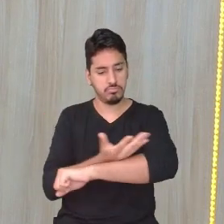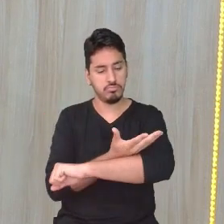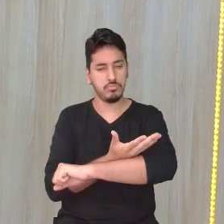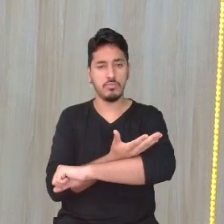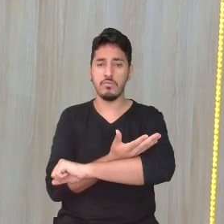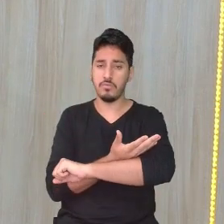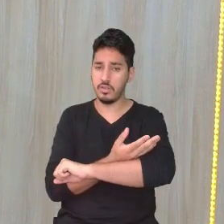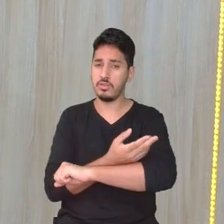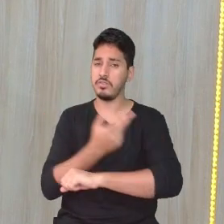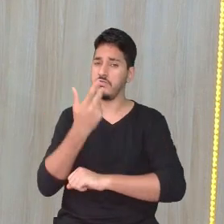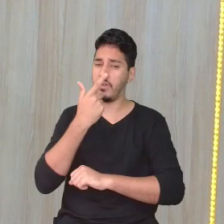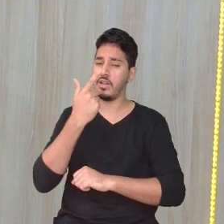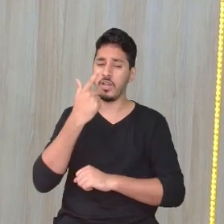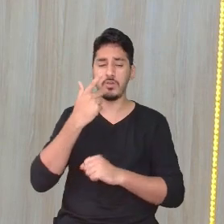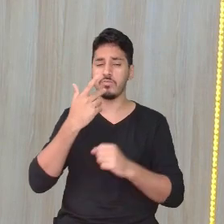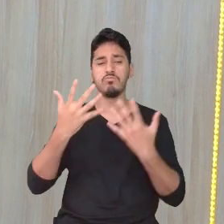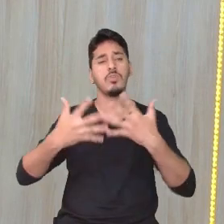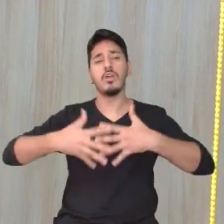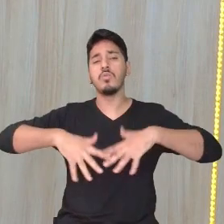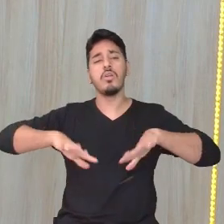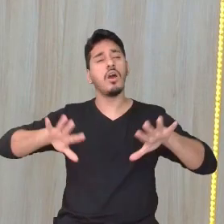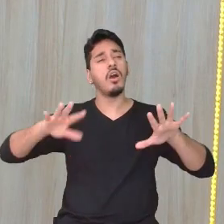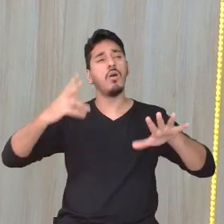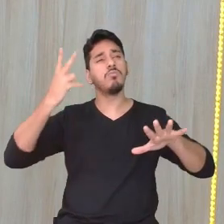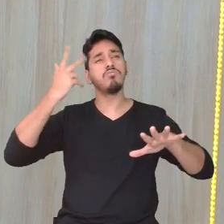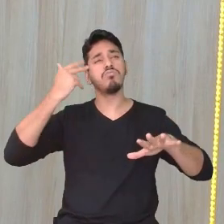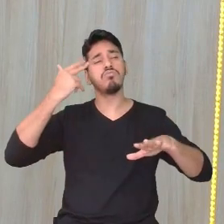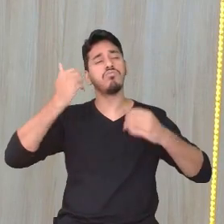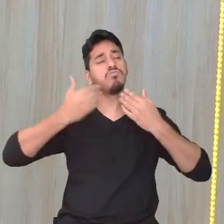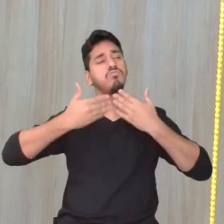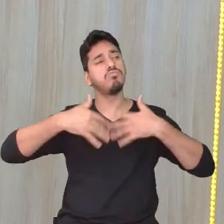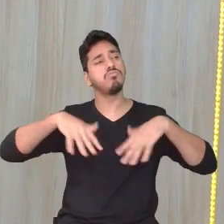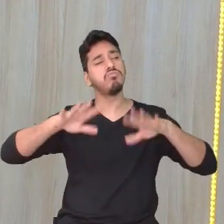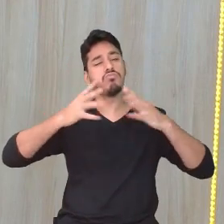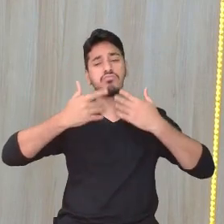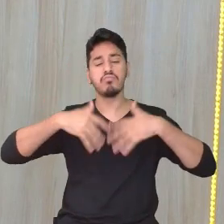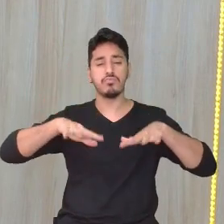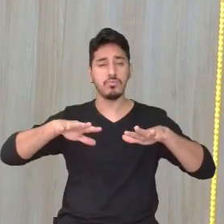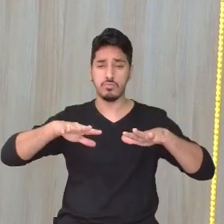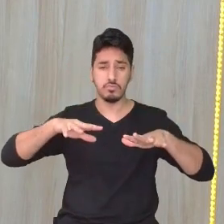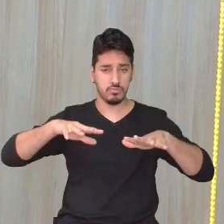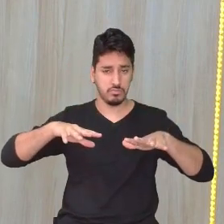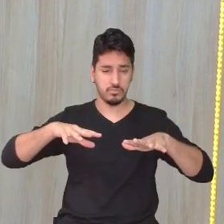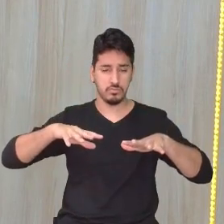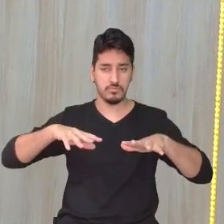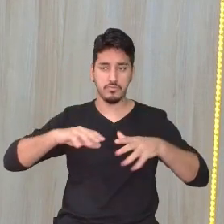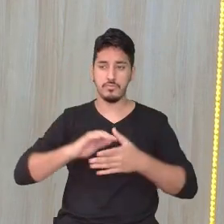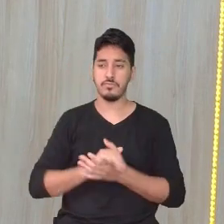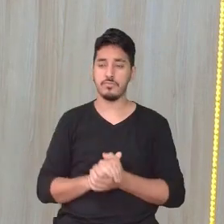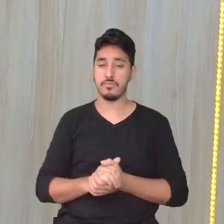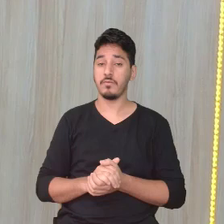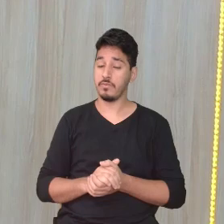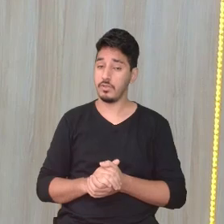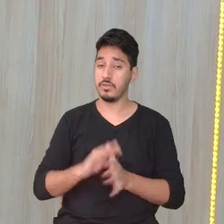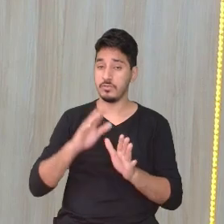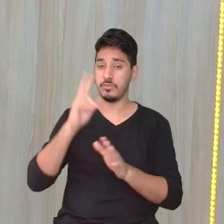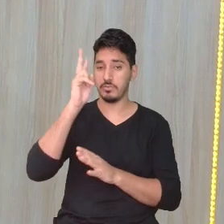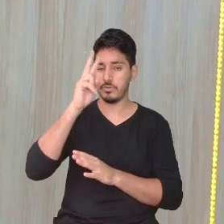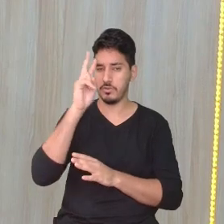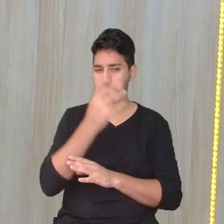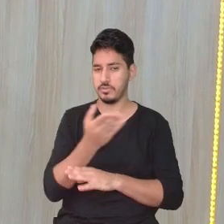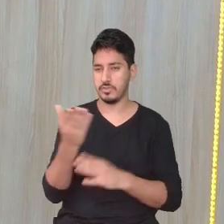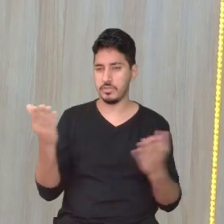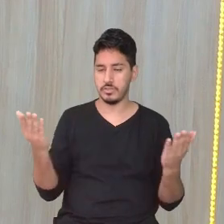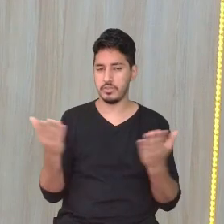algo que a gente tem que falar com a naturalidade, com as diversas etapas da vida, como essa que eu vou recordar a vocês